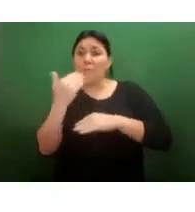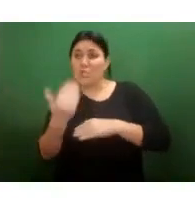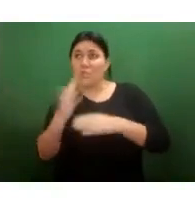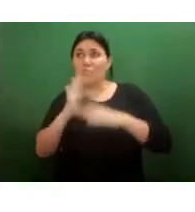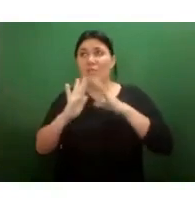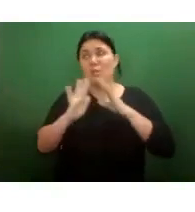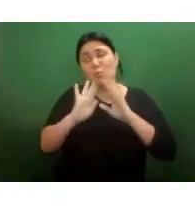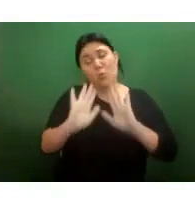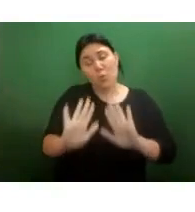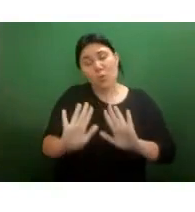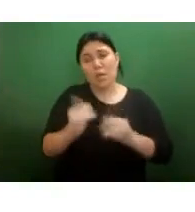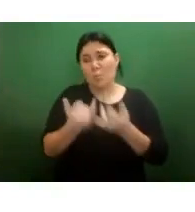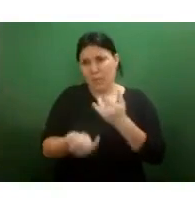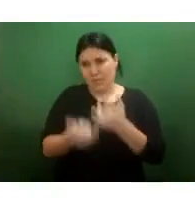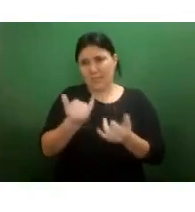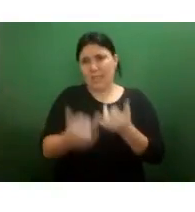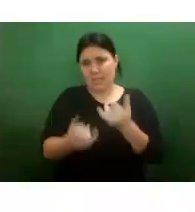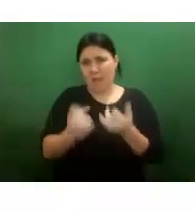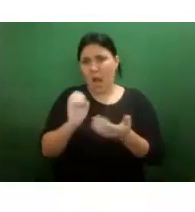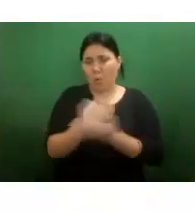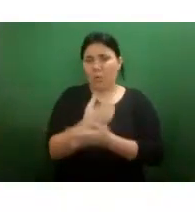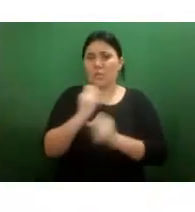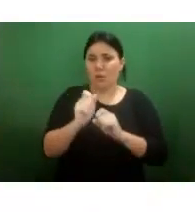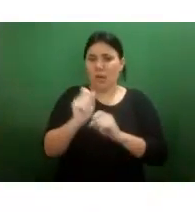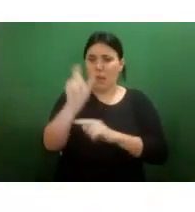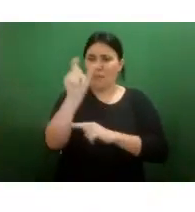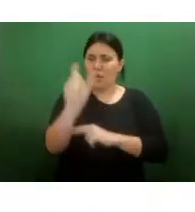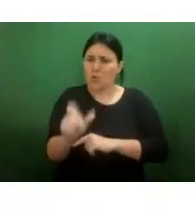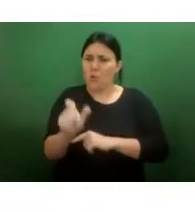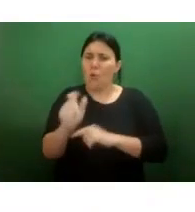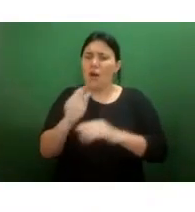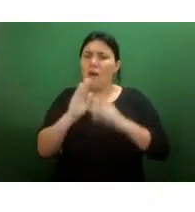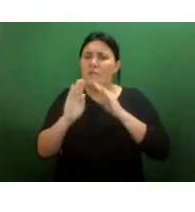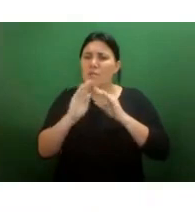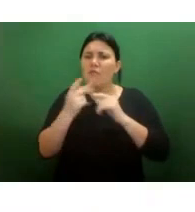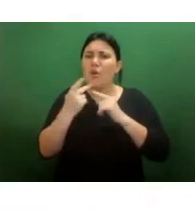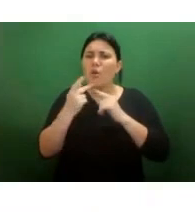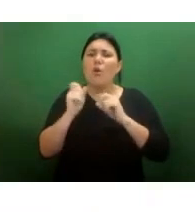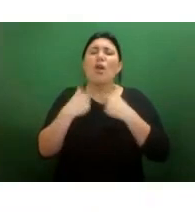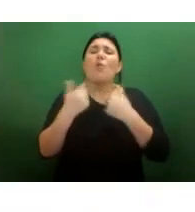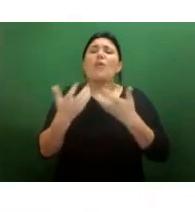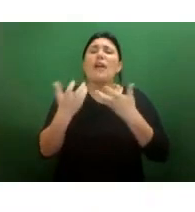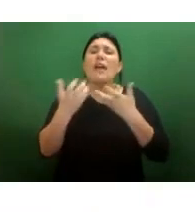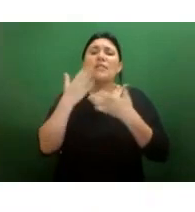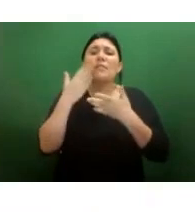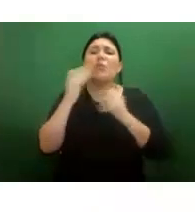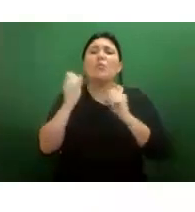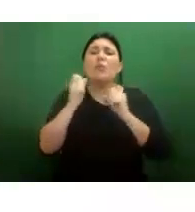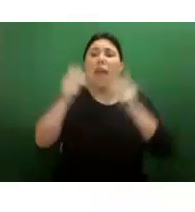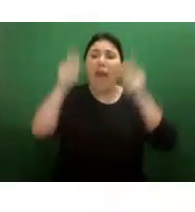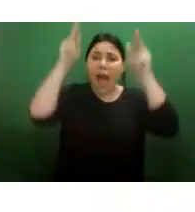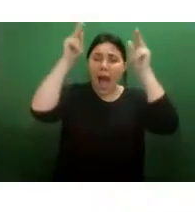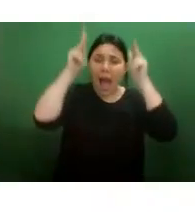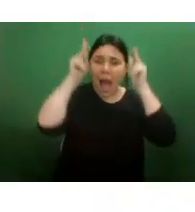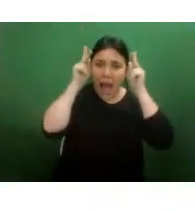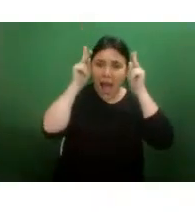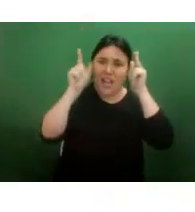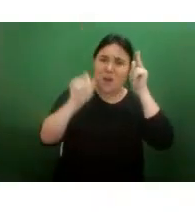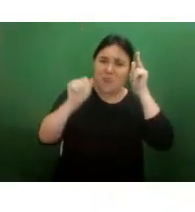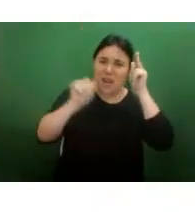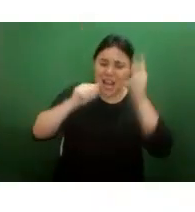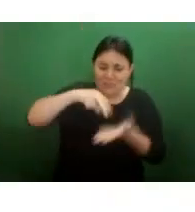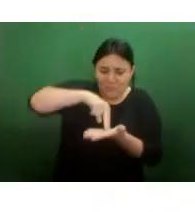exemplo, teve um espectador lá do Facebook que falou: eu quero saber mais da tal rainha da bateria, né?